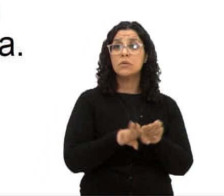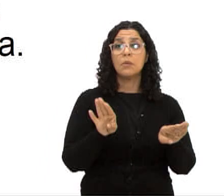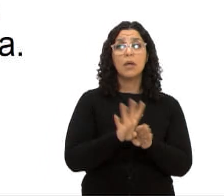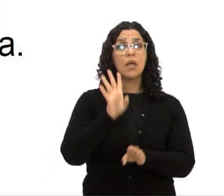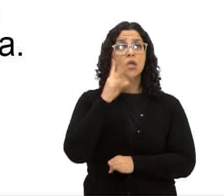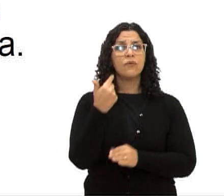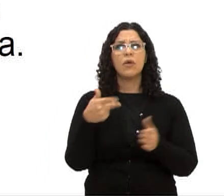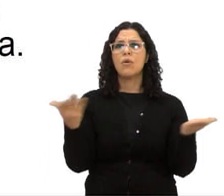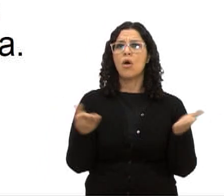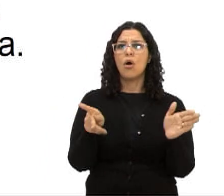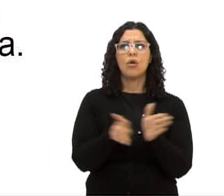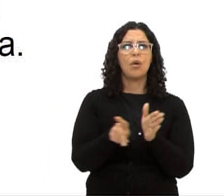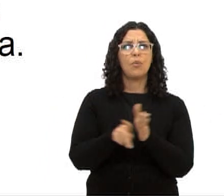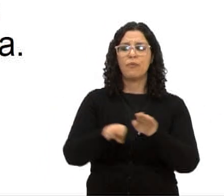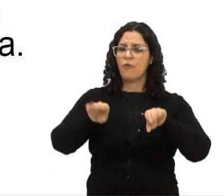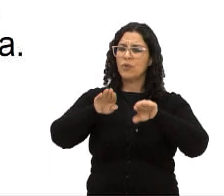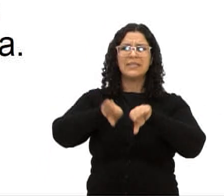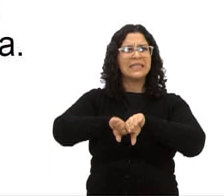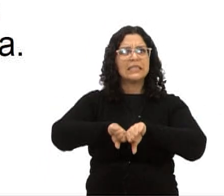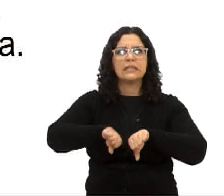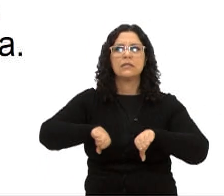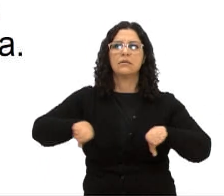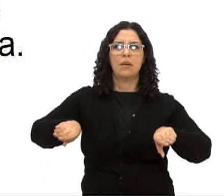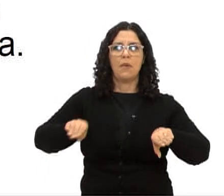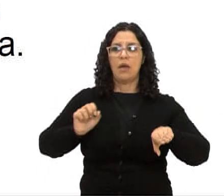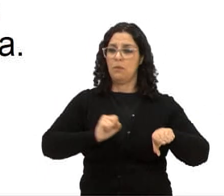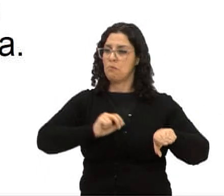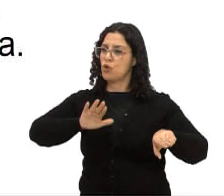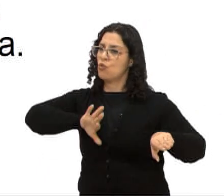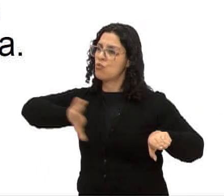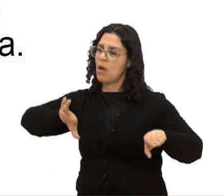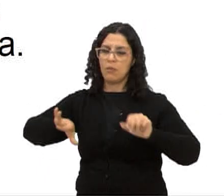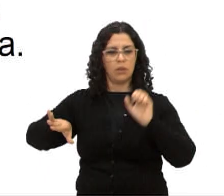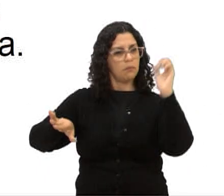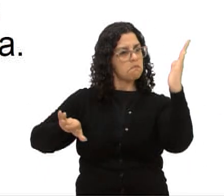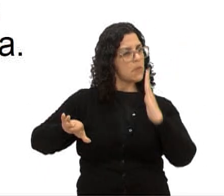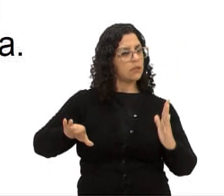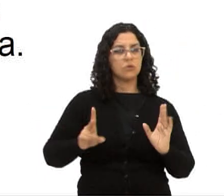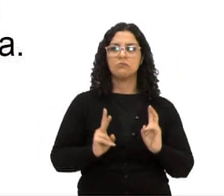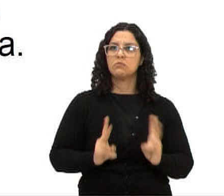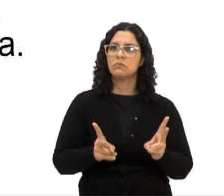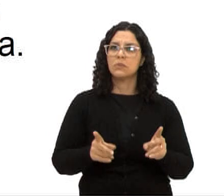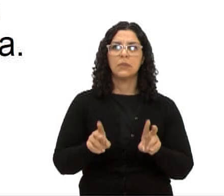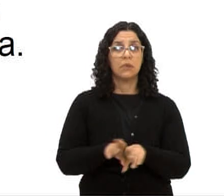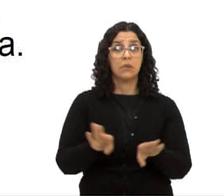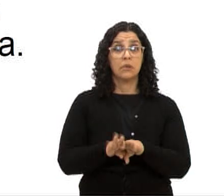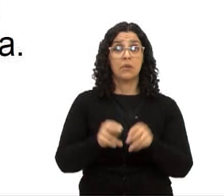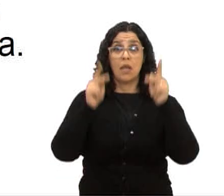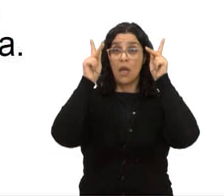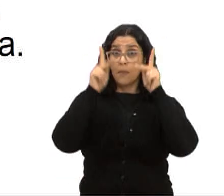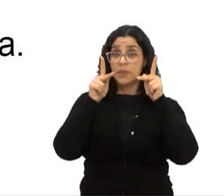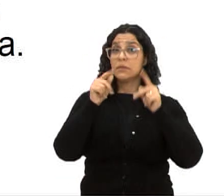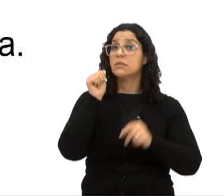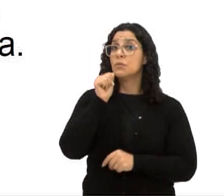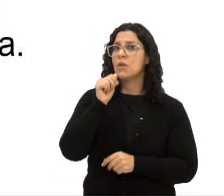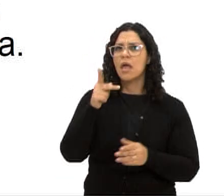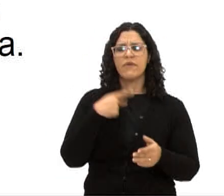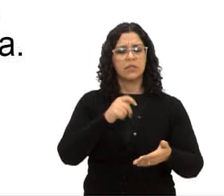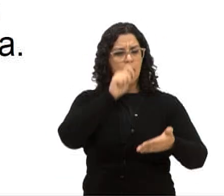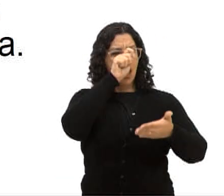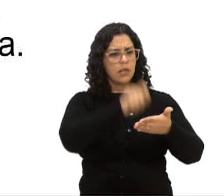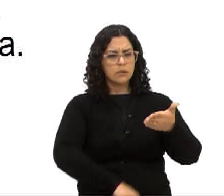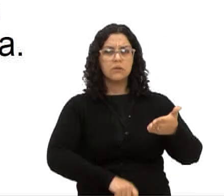pela separação entre Portugal e o Brasil de forma definitiva. A princesa Leopoldina concretiza seu